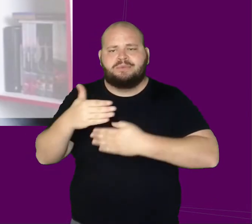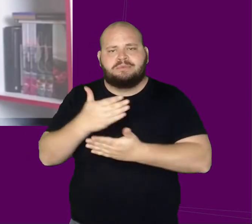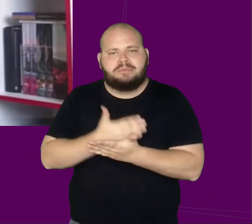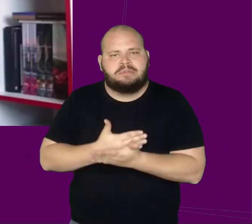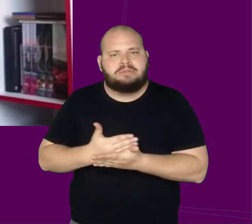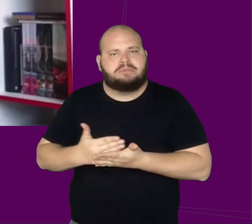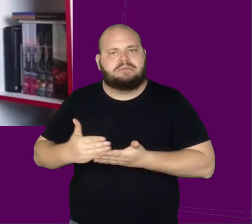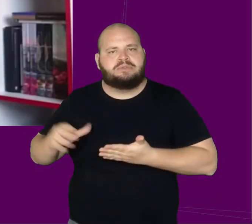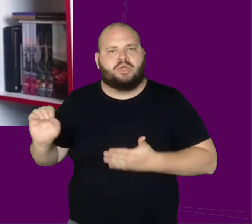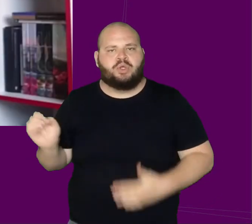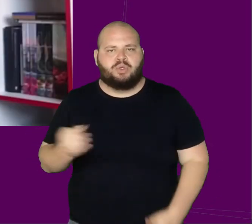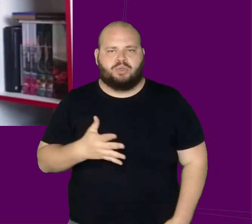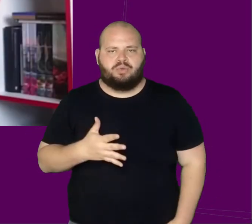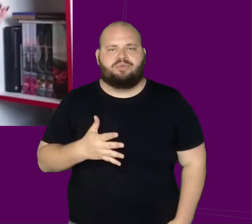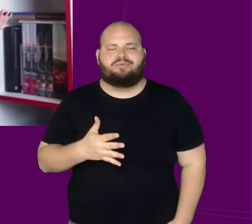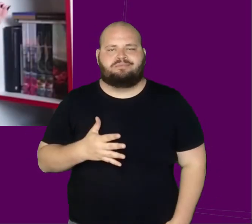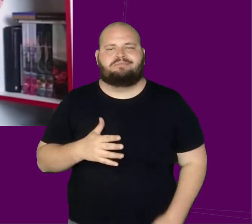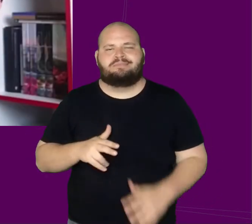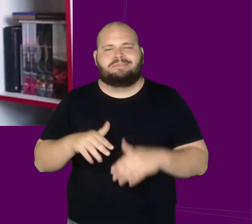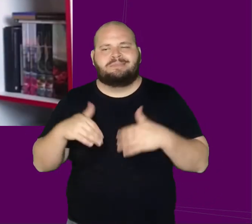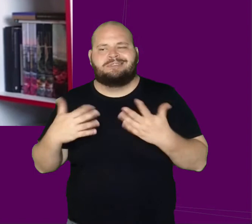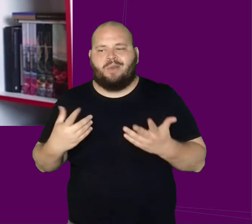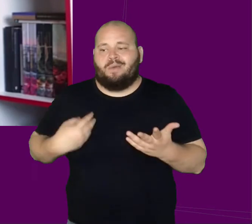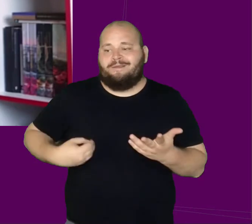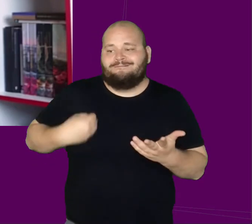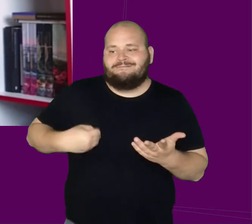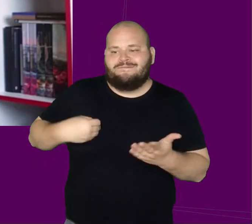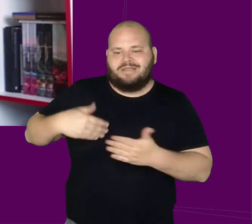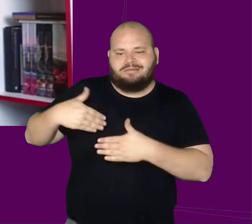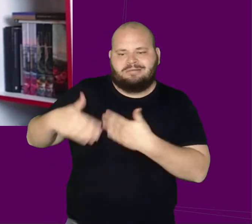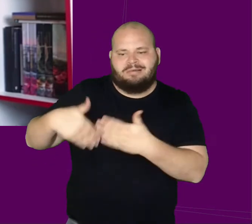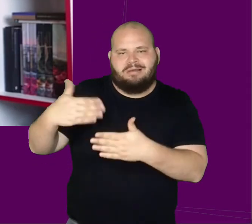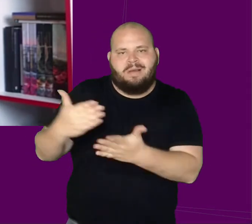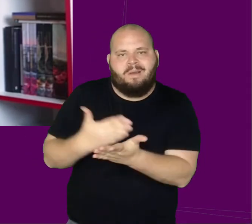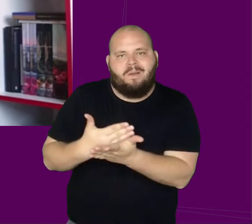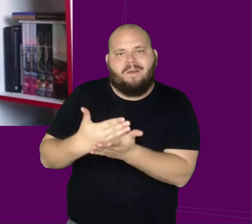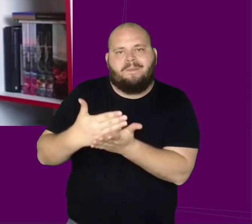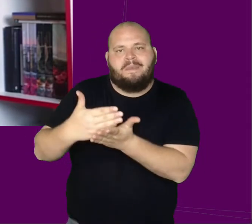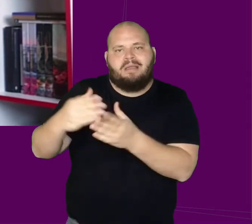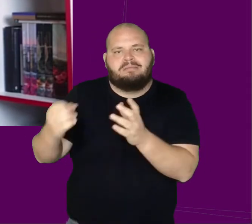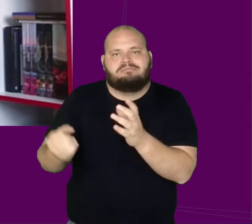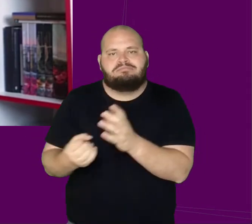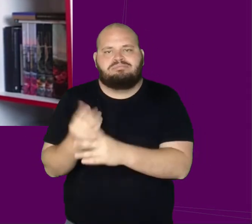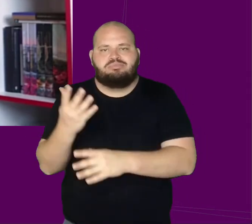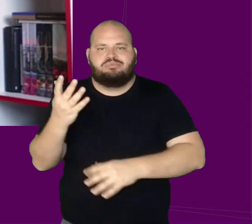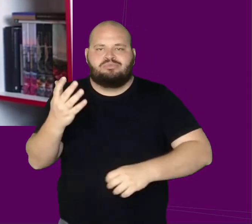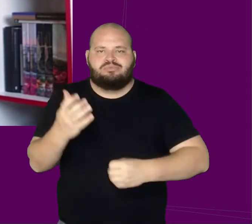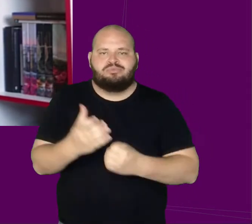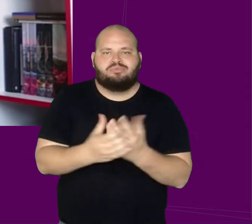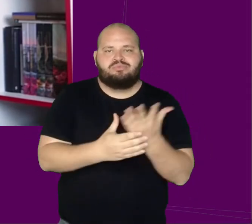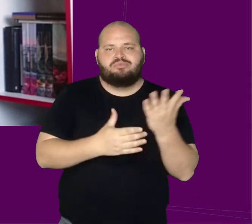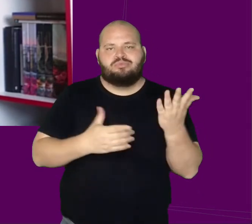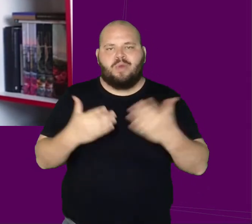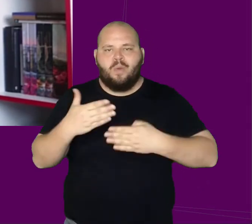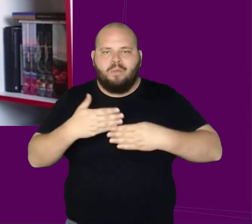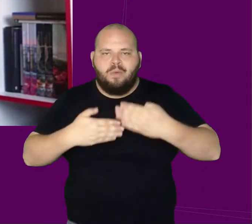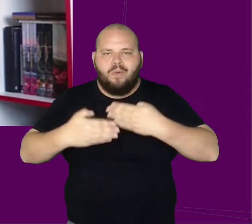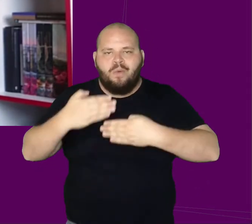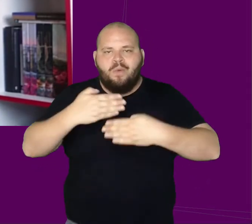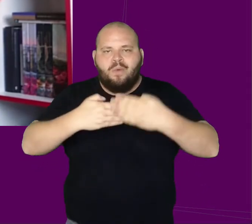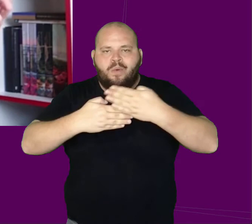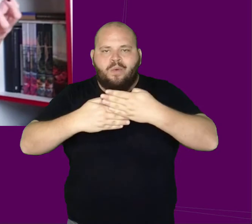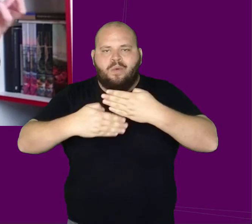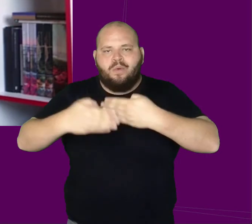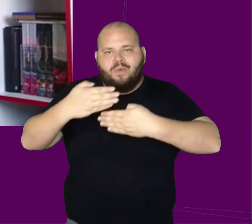nascendo a erva. Então, a vida nasce no meio do muro ali,